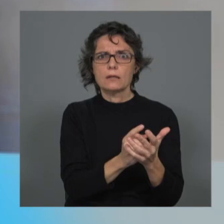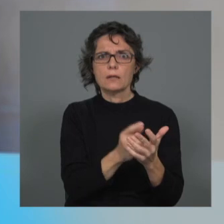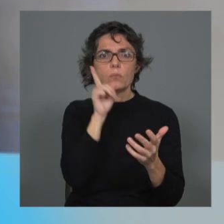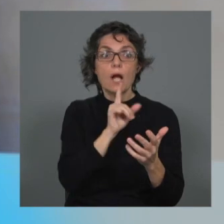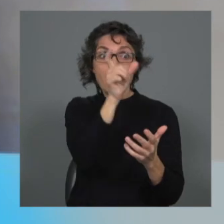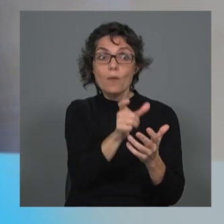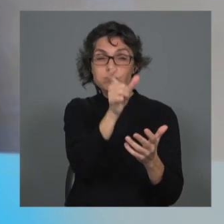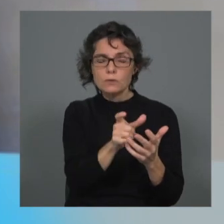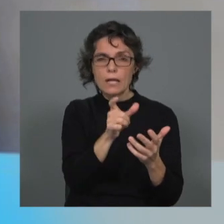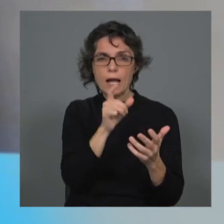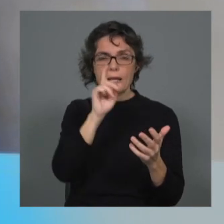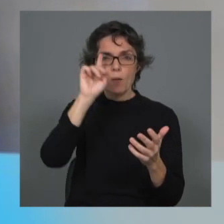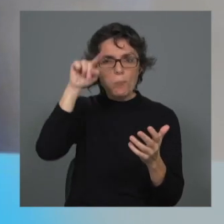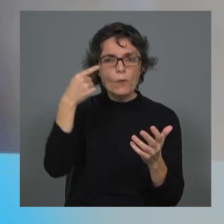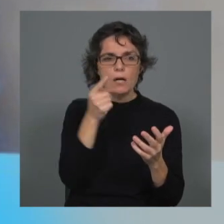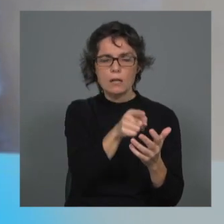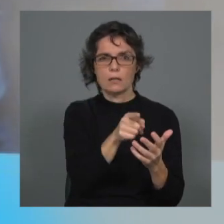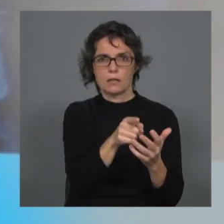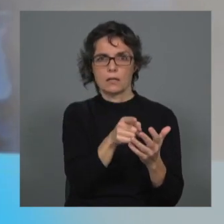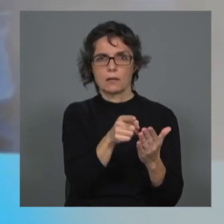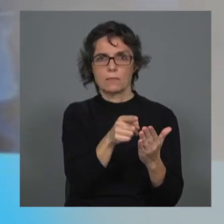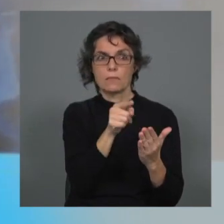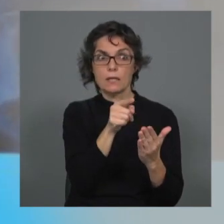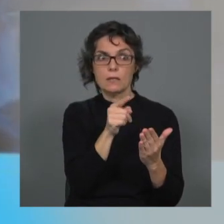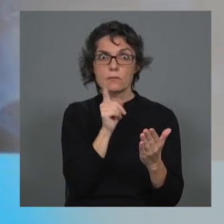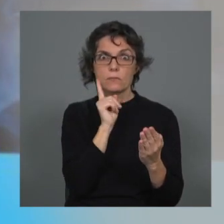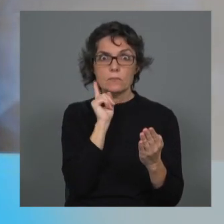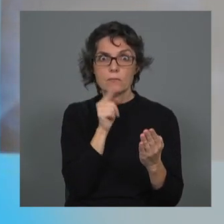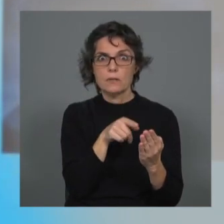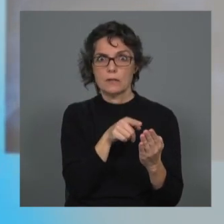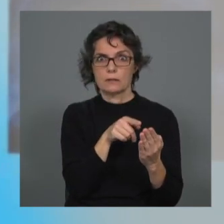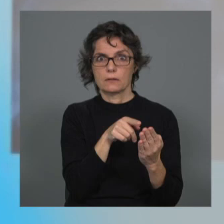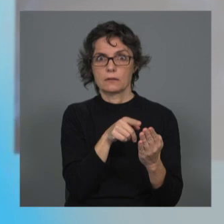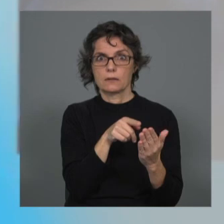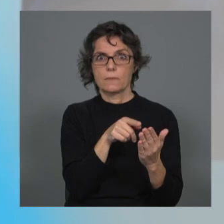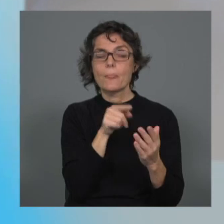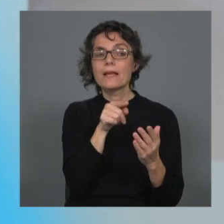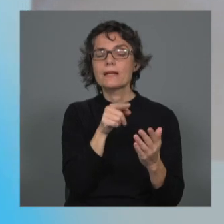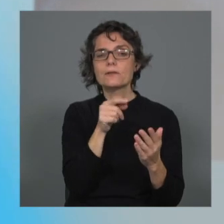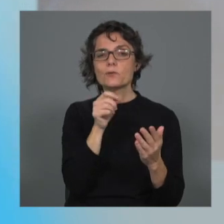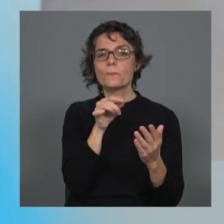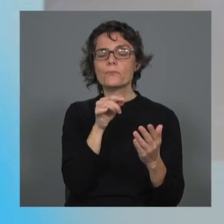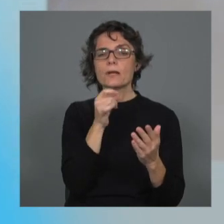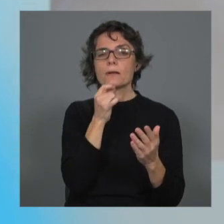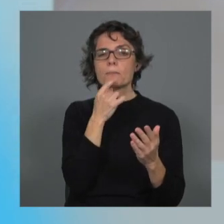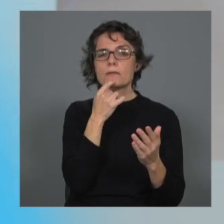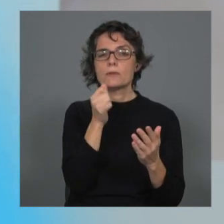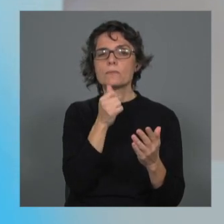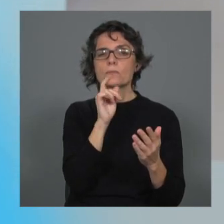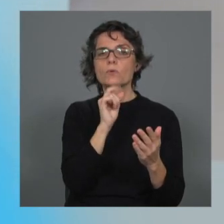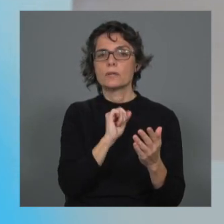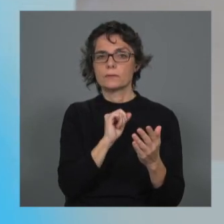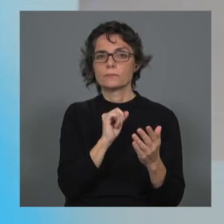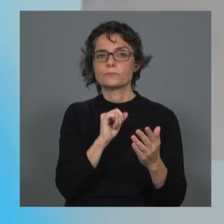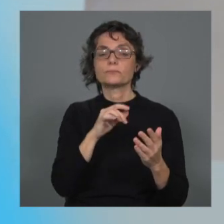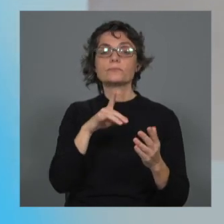a literacia das mulheres leva-nos a compreender algo que os estudos da Unesco nos dizem. O filho ou a filha